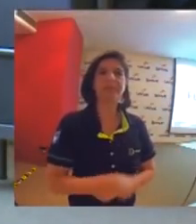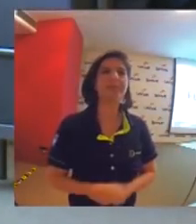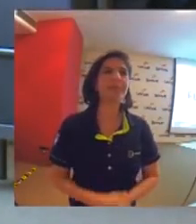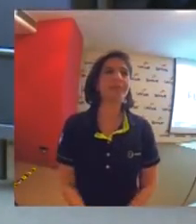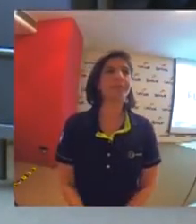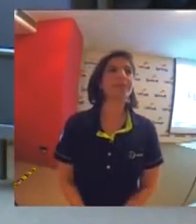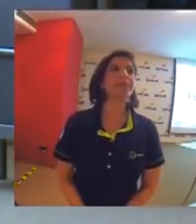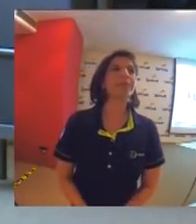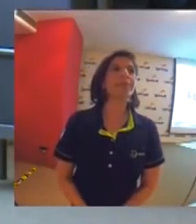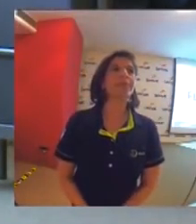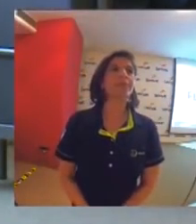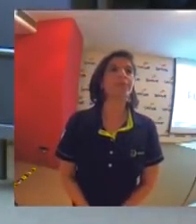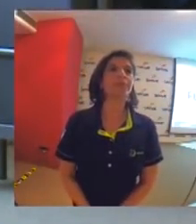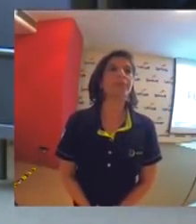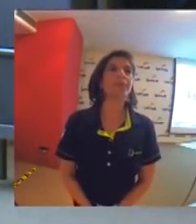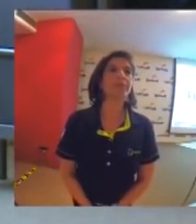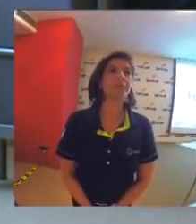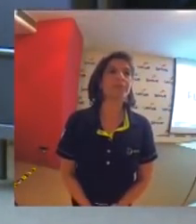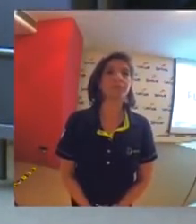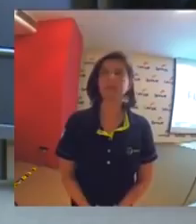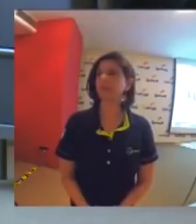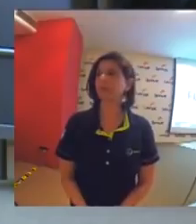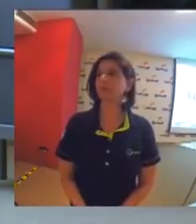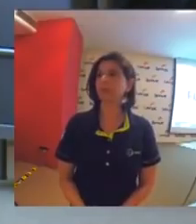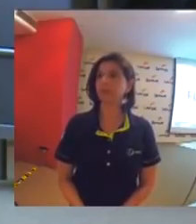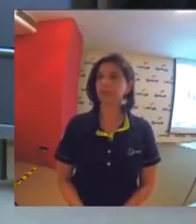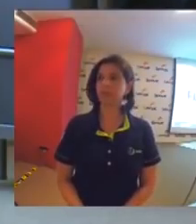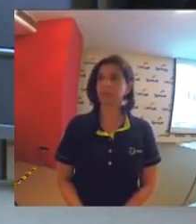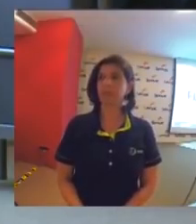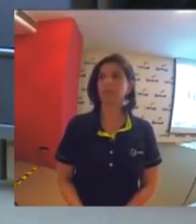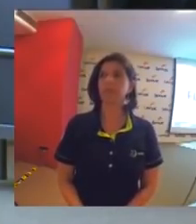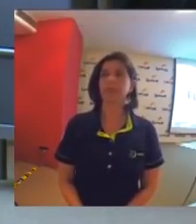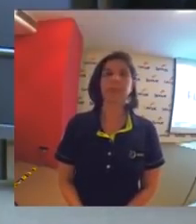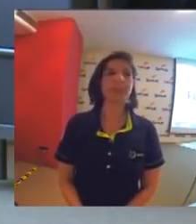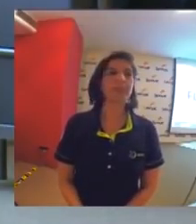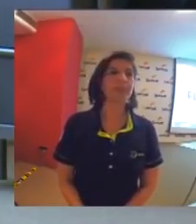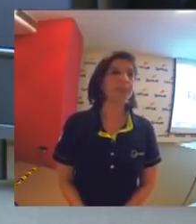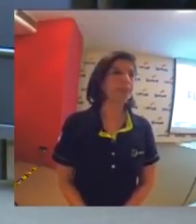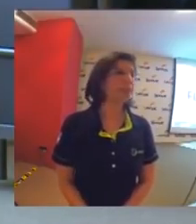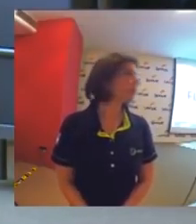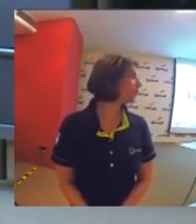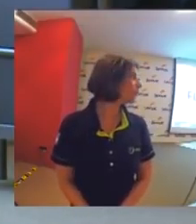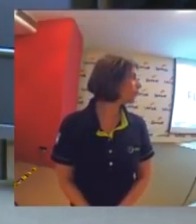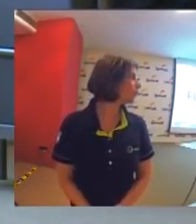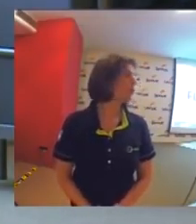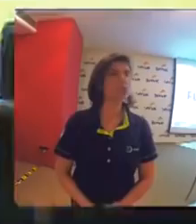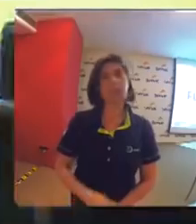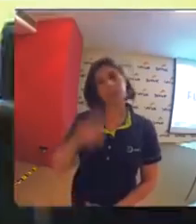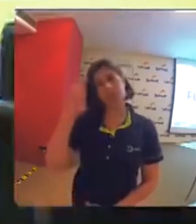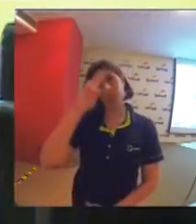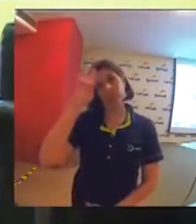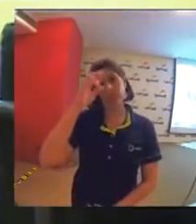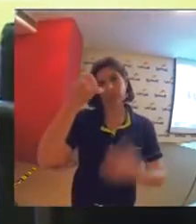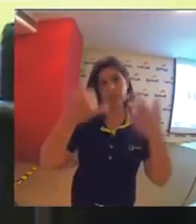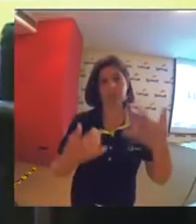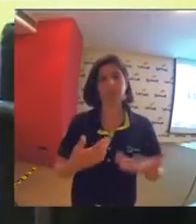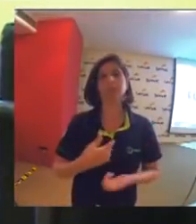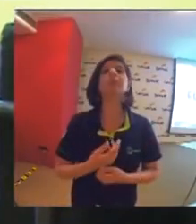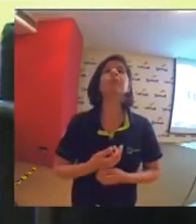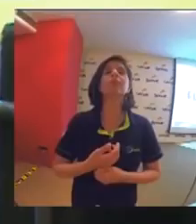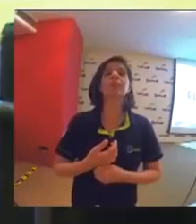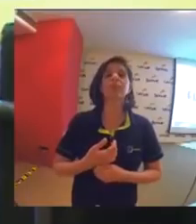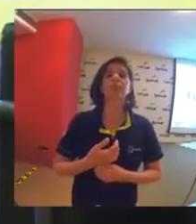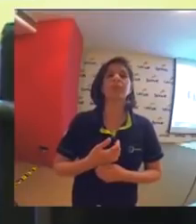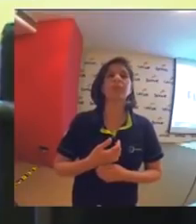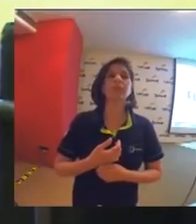chegou à escola um grupo de 7 jovens que foram expulsos de outras escolas e estavam na